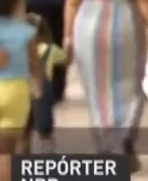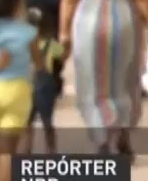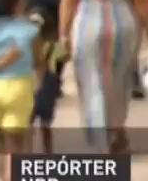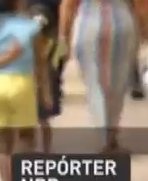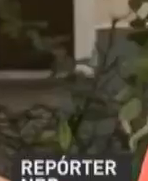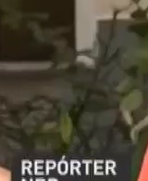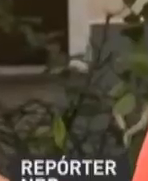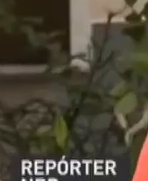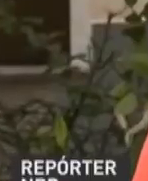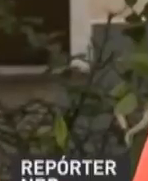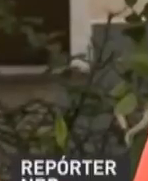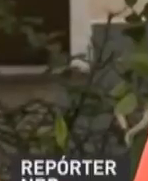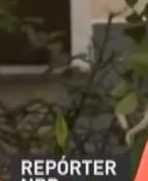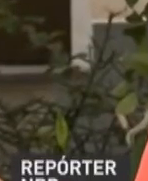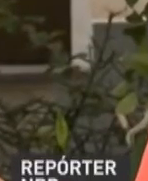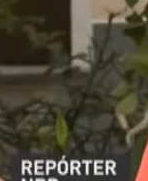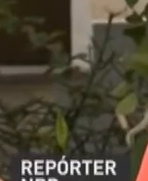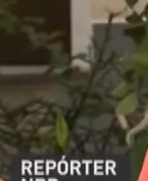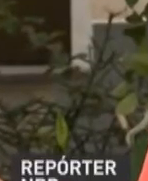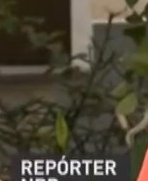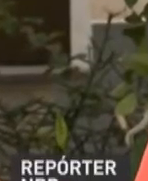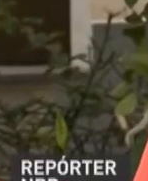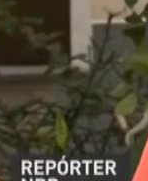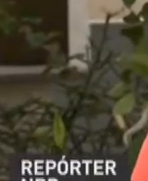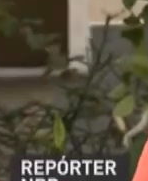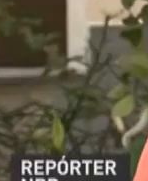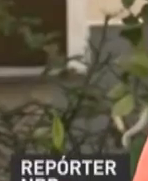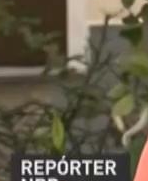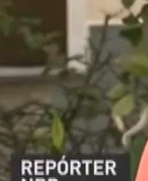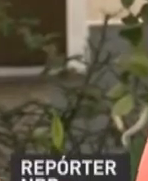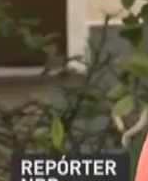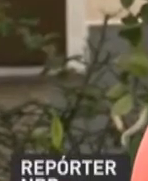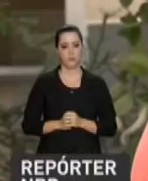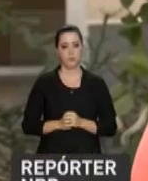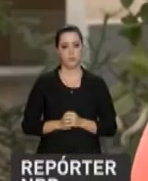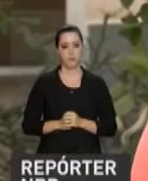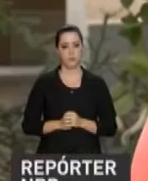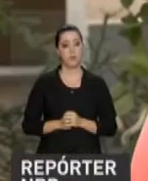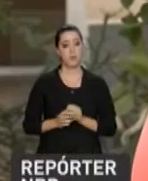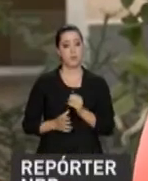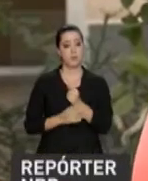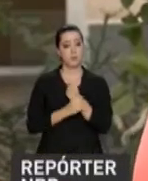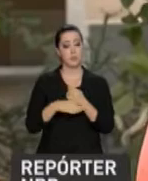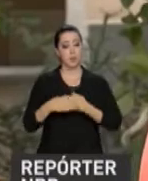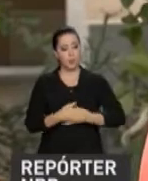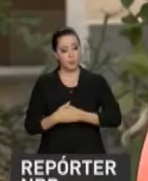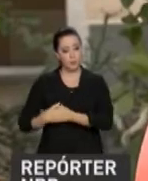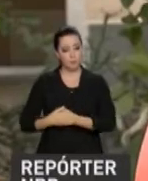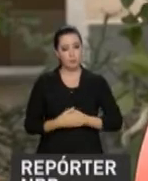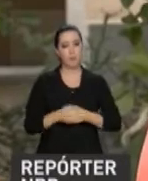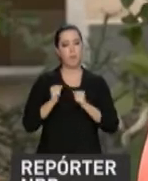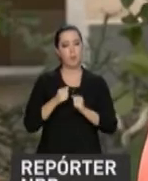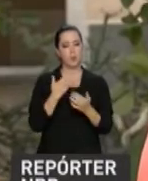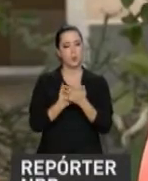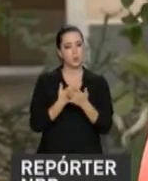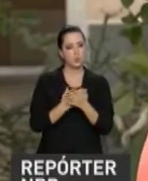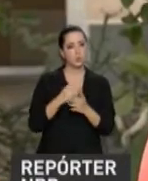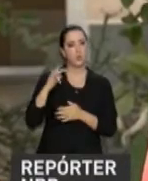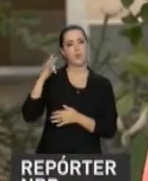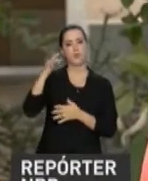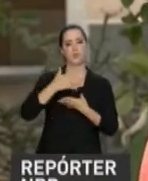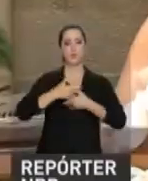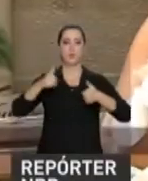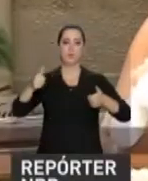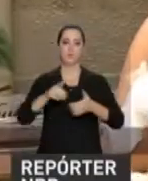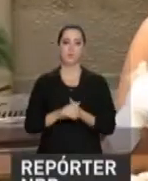fácil para eles. Para Robert, o mais importante é a segurança de que a pequena Isabela vai poder estudar e ter um futuro